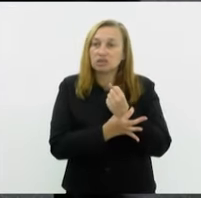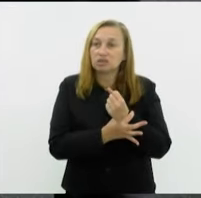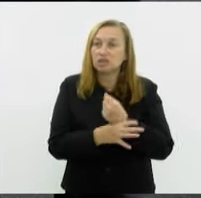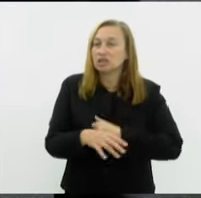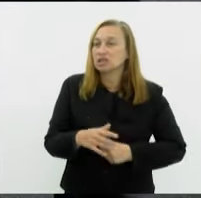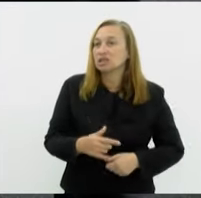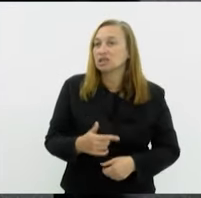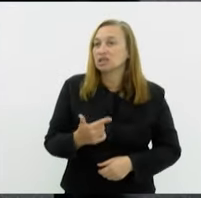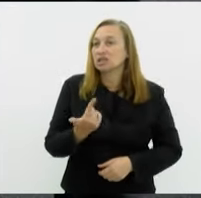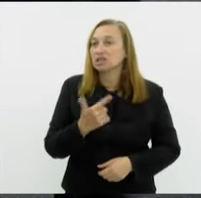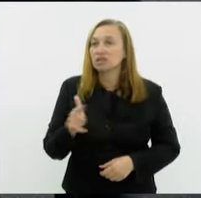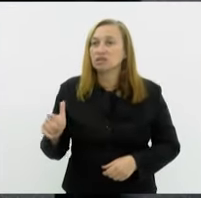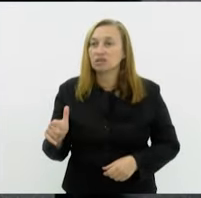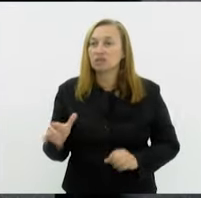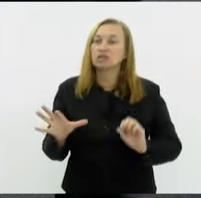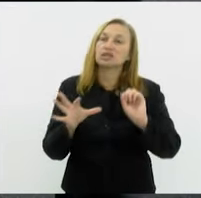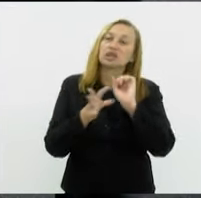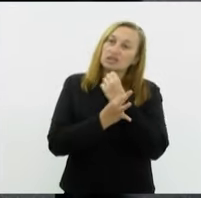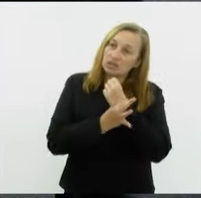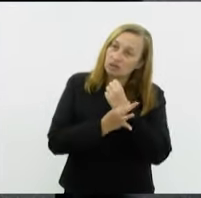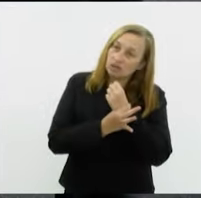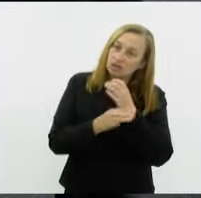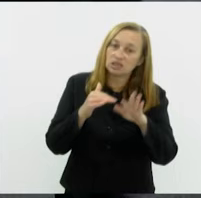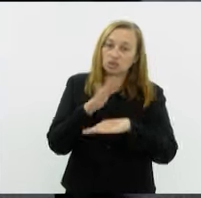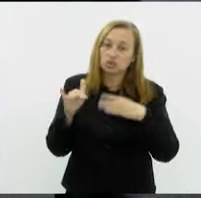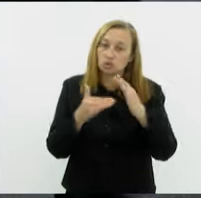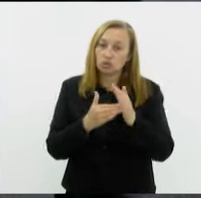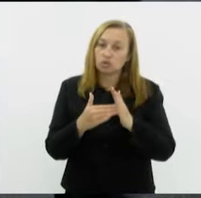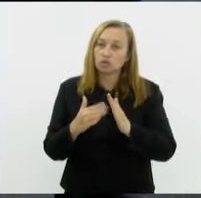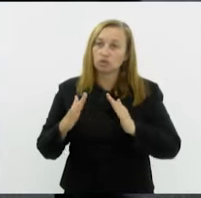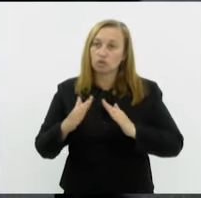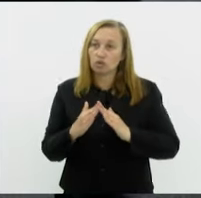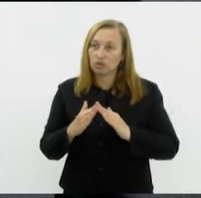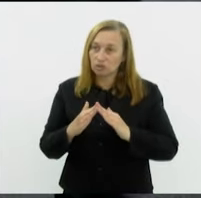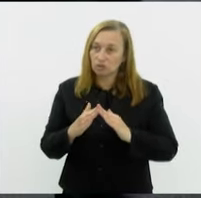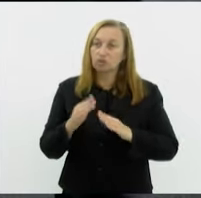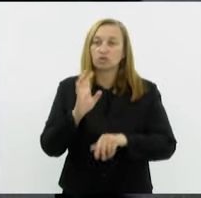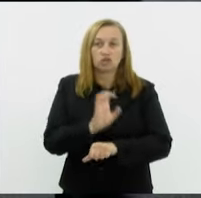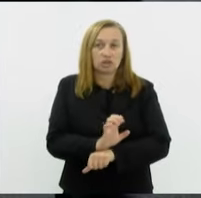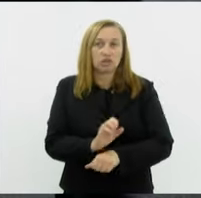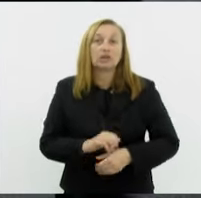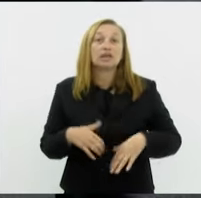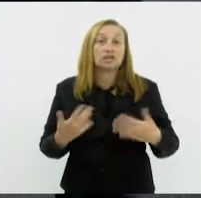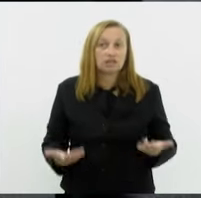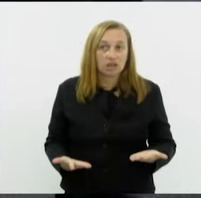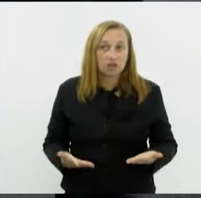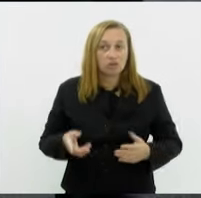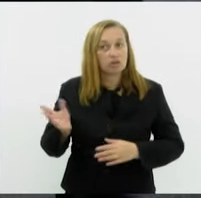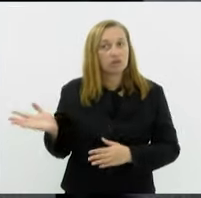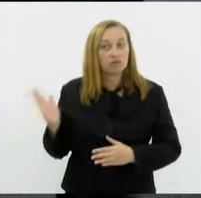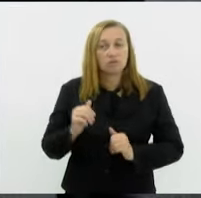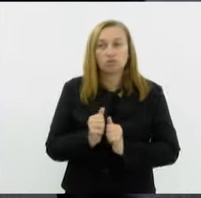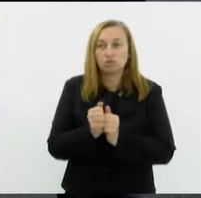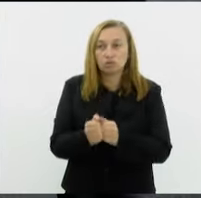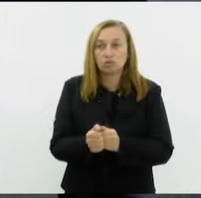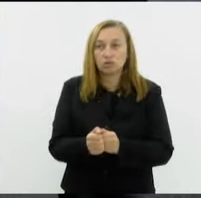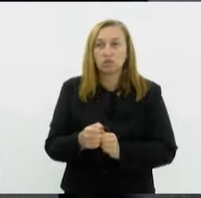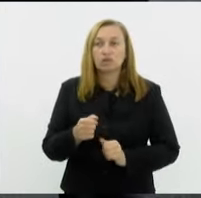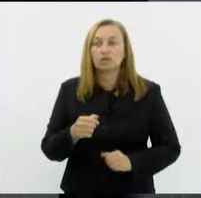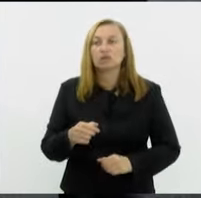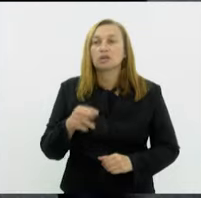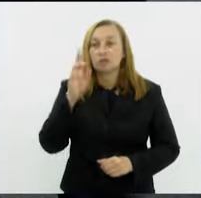garante a segurança de todos os moradores desse Estado. Então, sigamos aqui, senhor presidente,